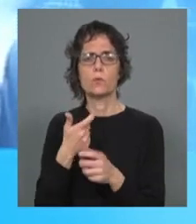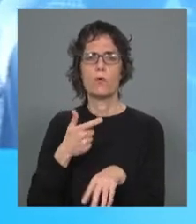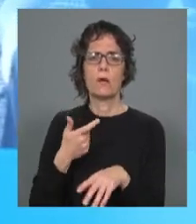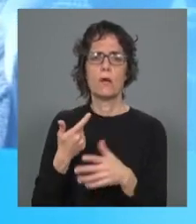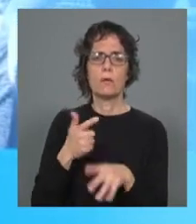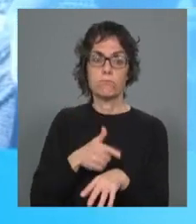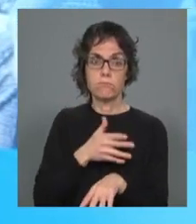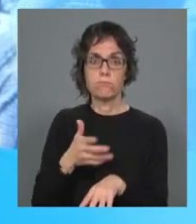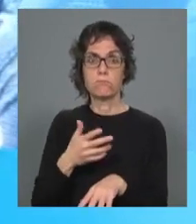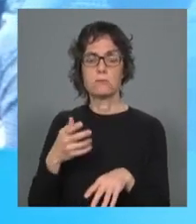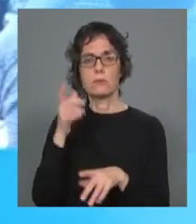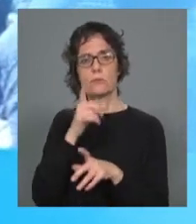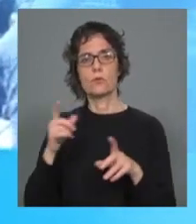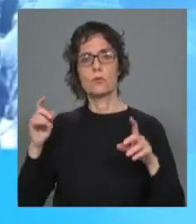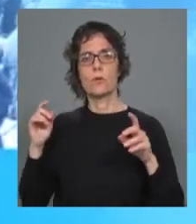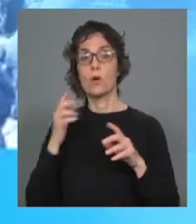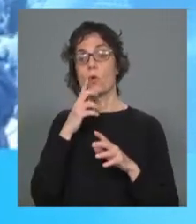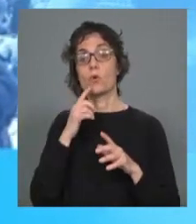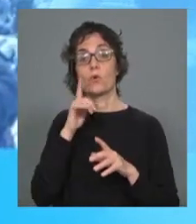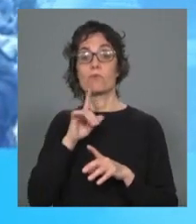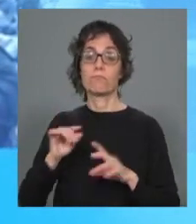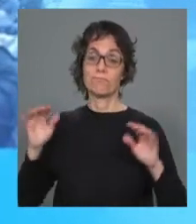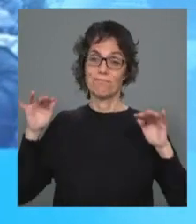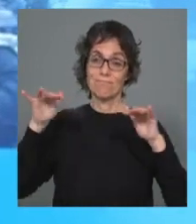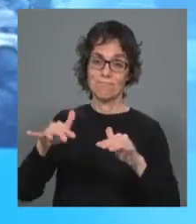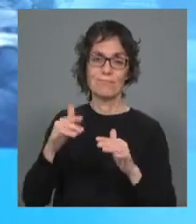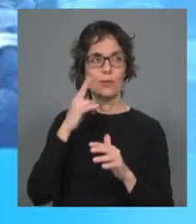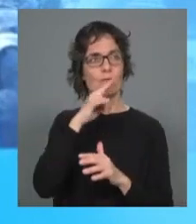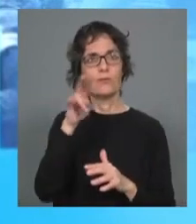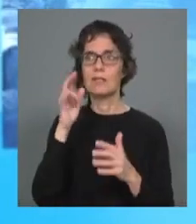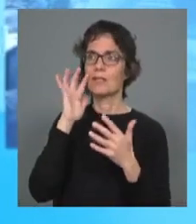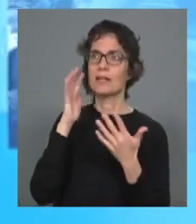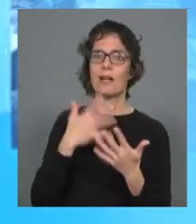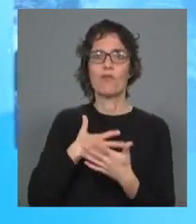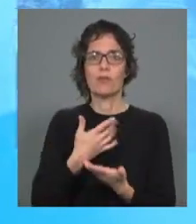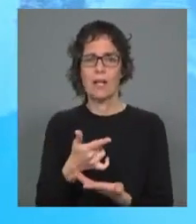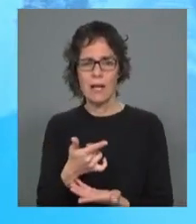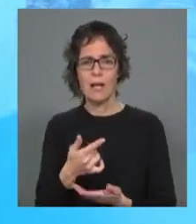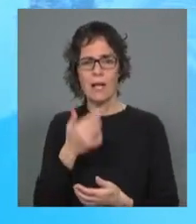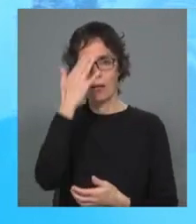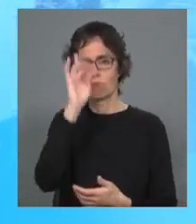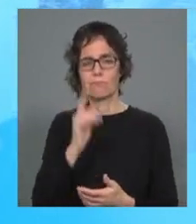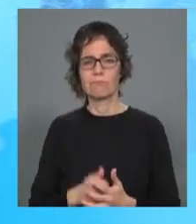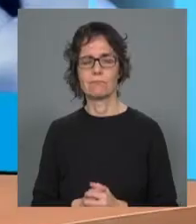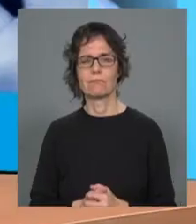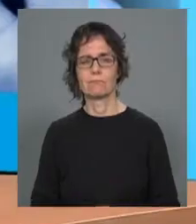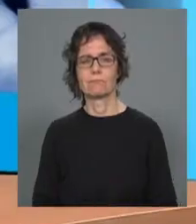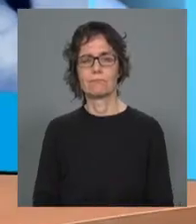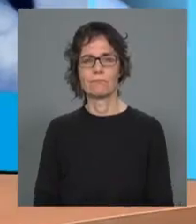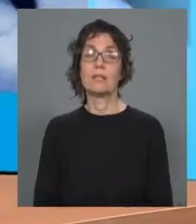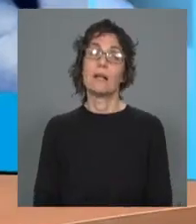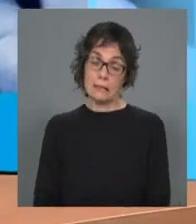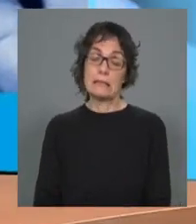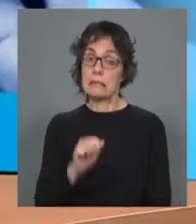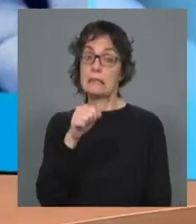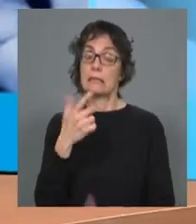condicionada pelos dias que vivemos, mas já se nota um regresso dos visitantes? Sim, já se nota um